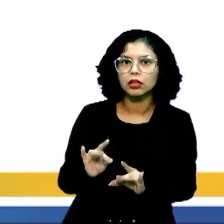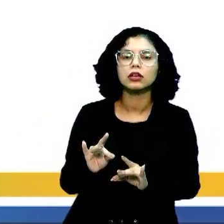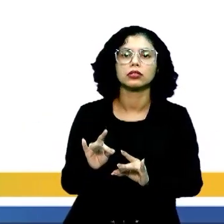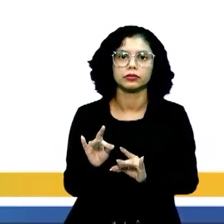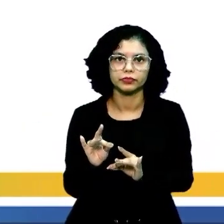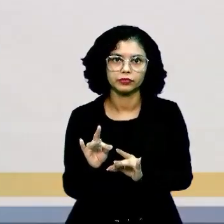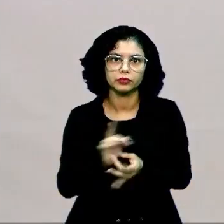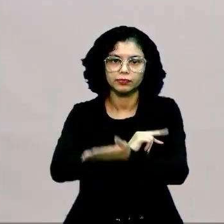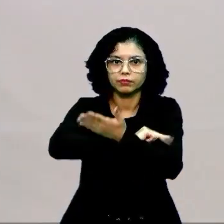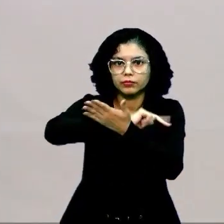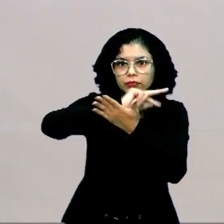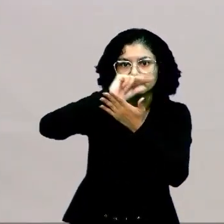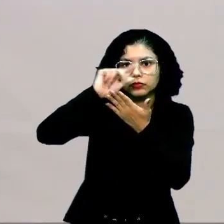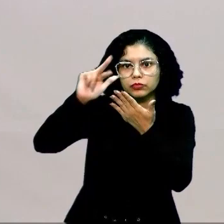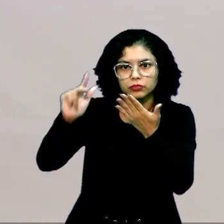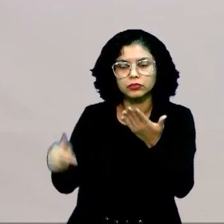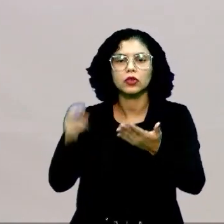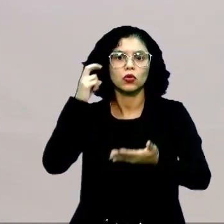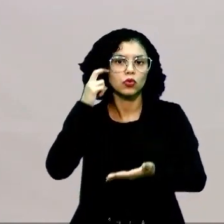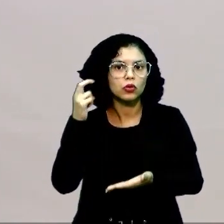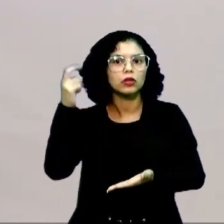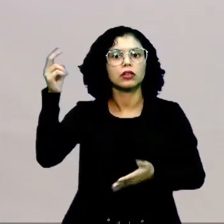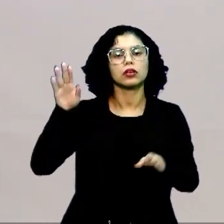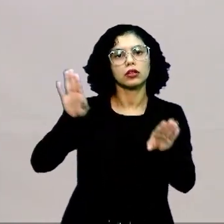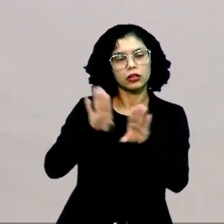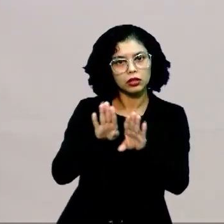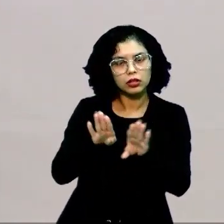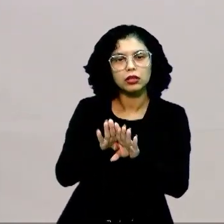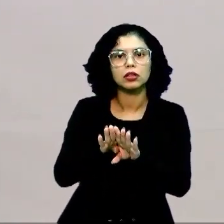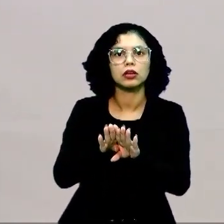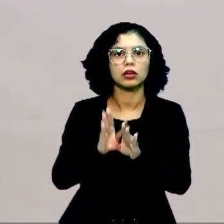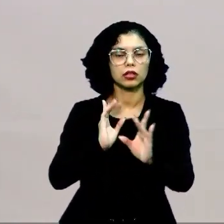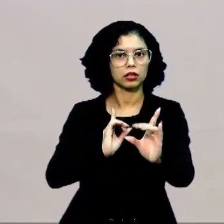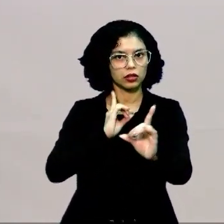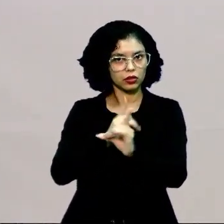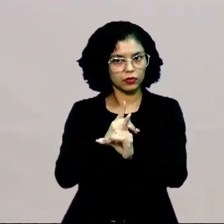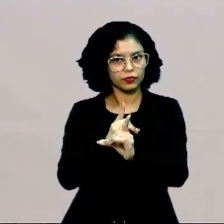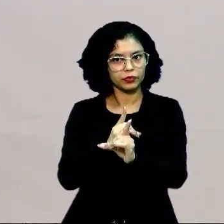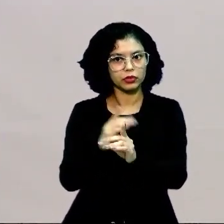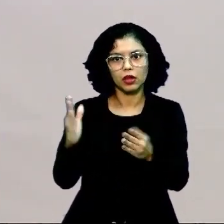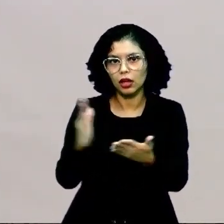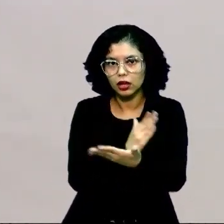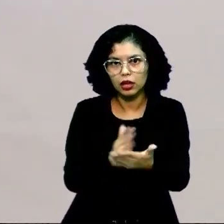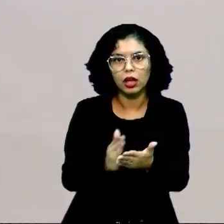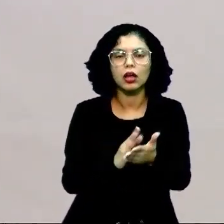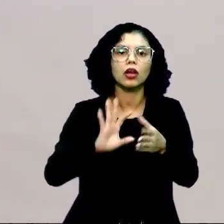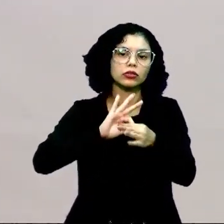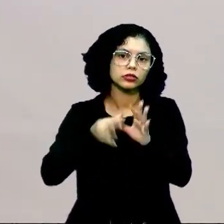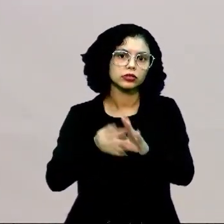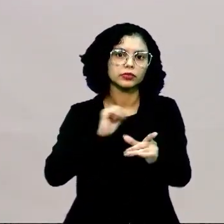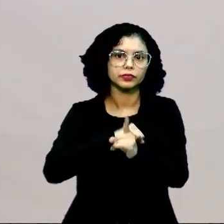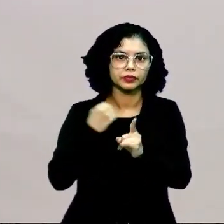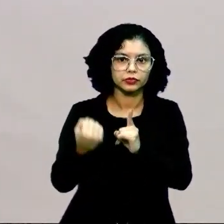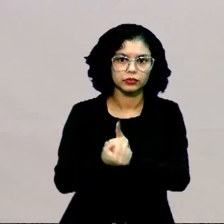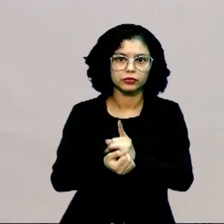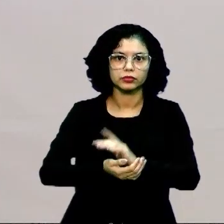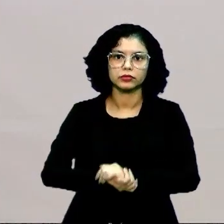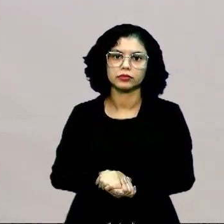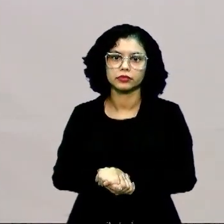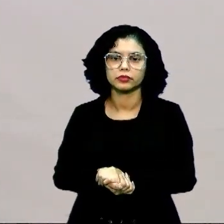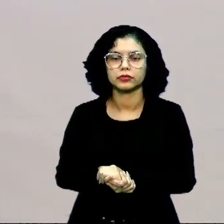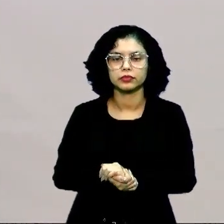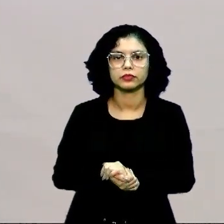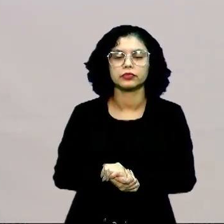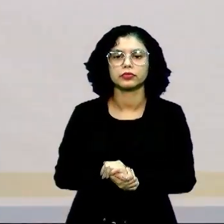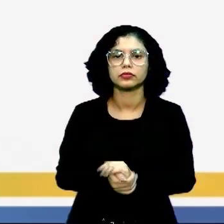da diversidade cultural que pode ser identificada em alguns contextos sociais. Vamos